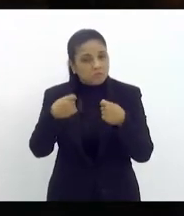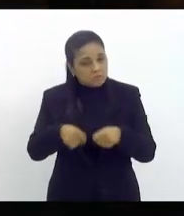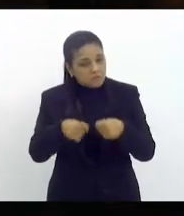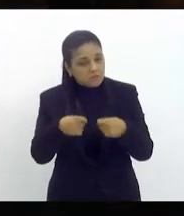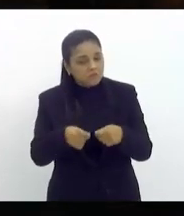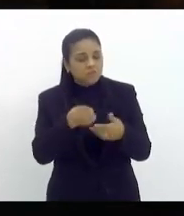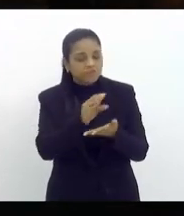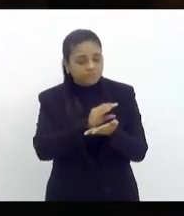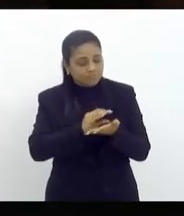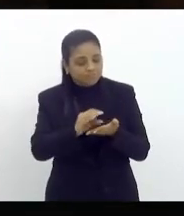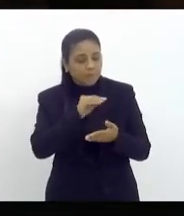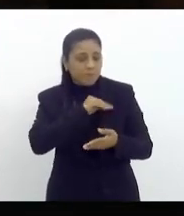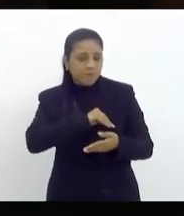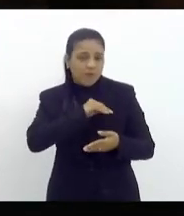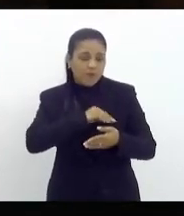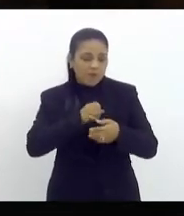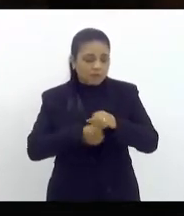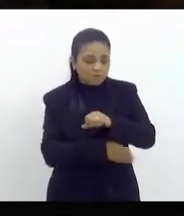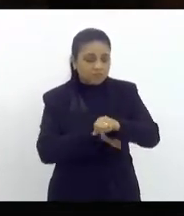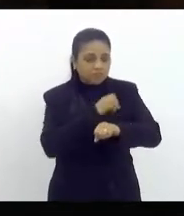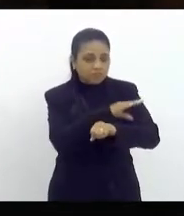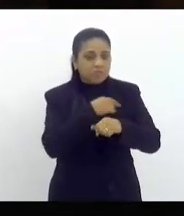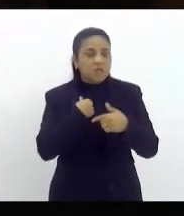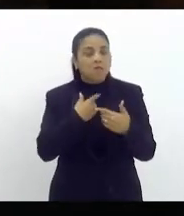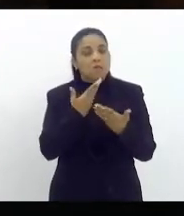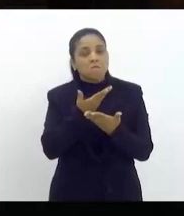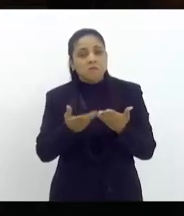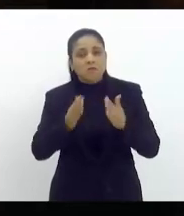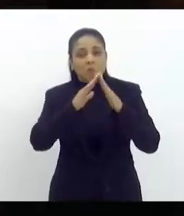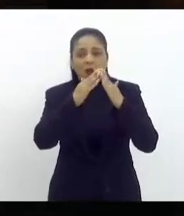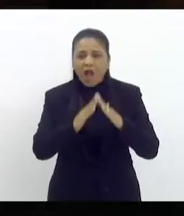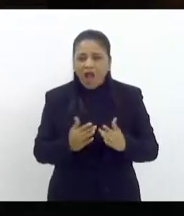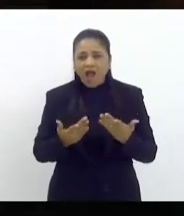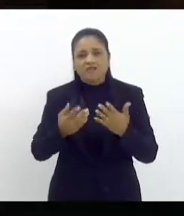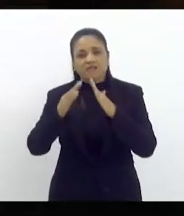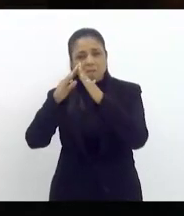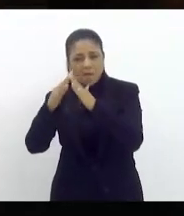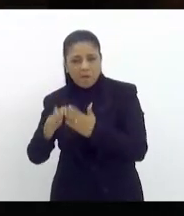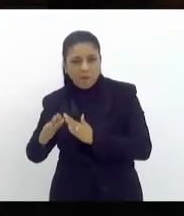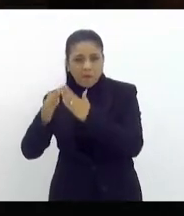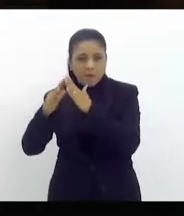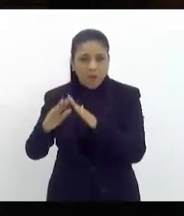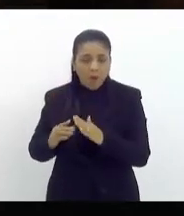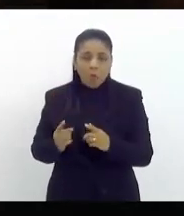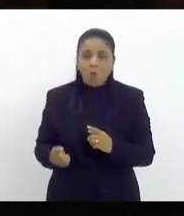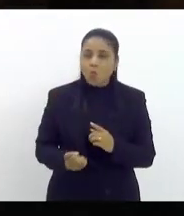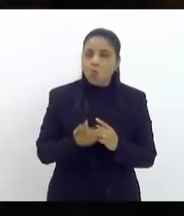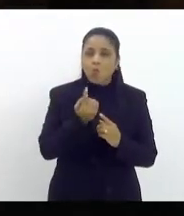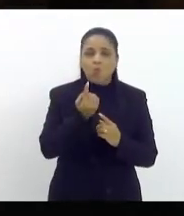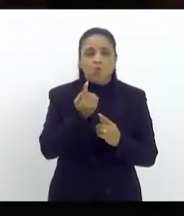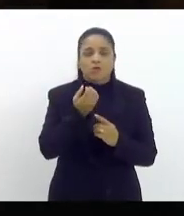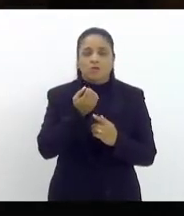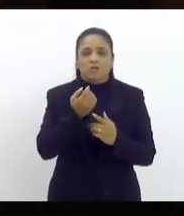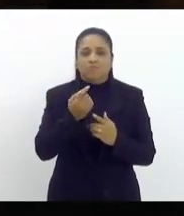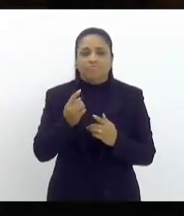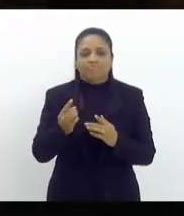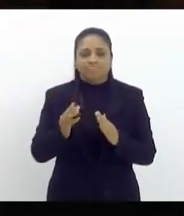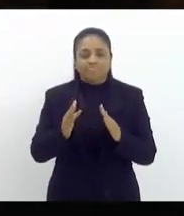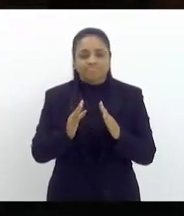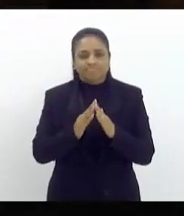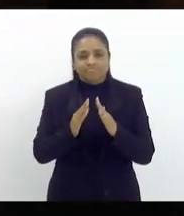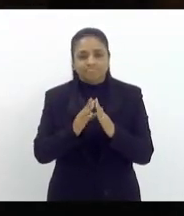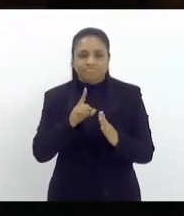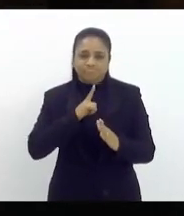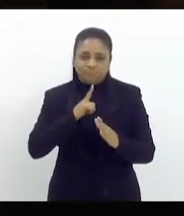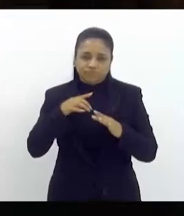calamidade pública perderam as suas casas perderam os seus únicos bens diante das enchentes